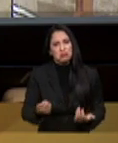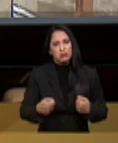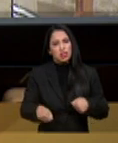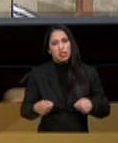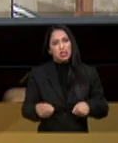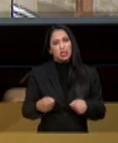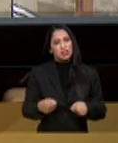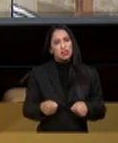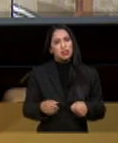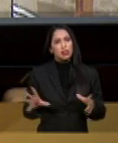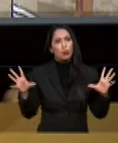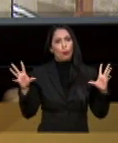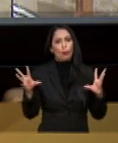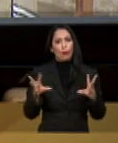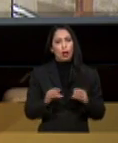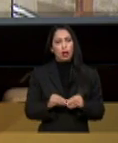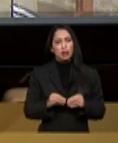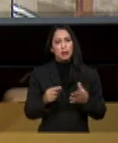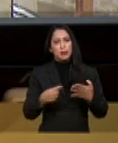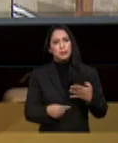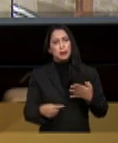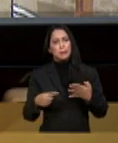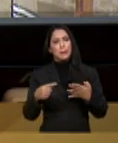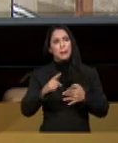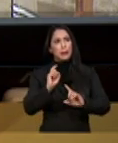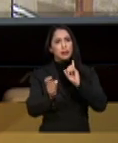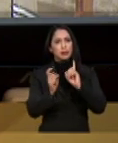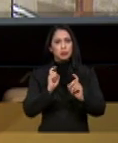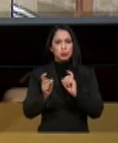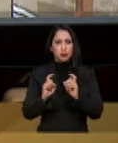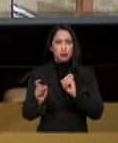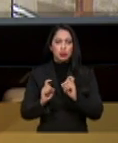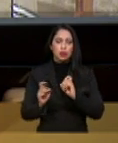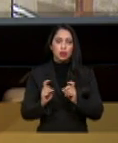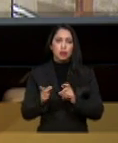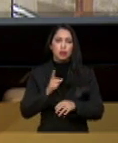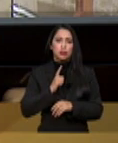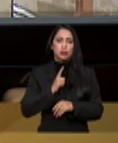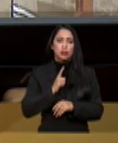de esgotamento da instância administrativa para deflagração